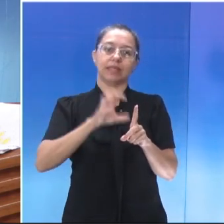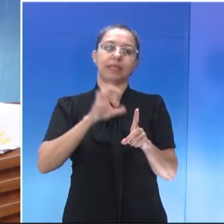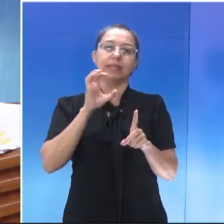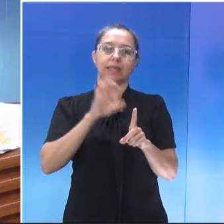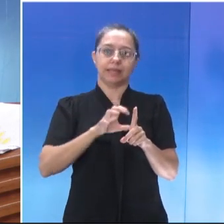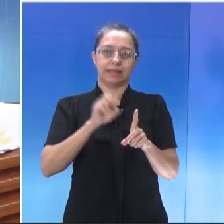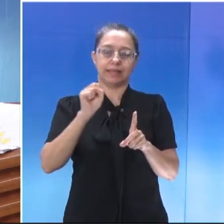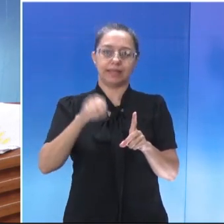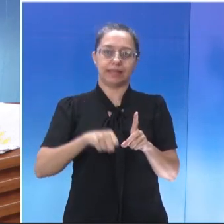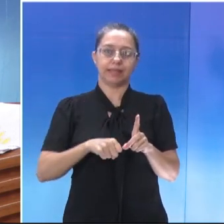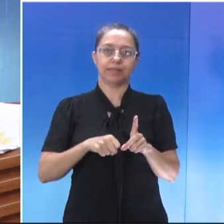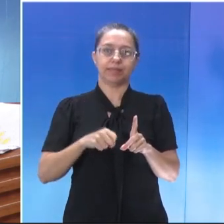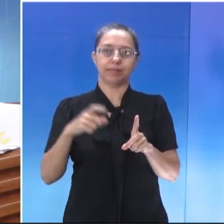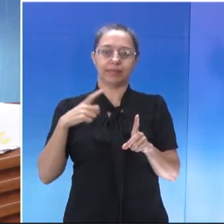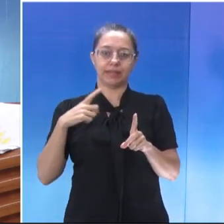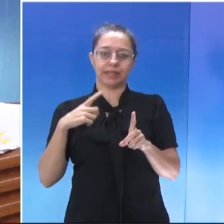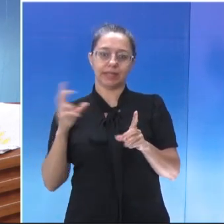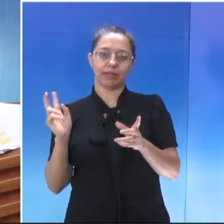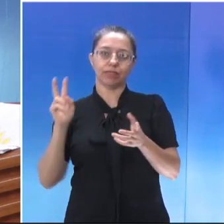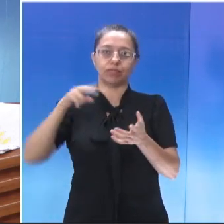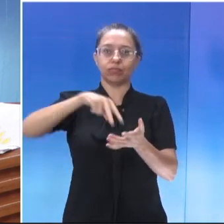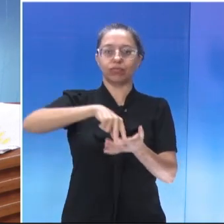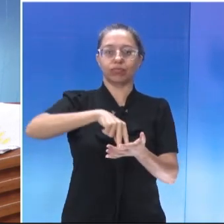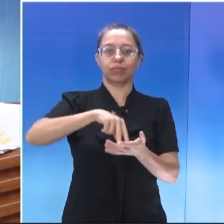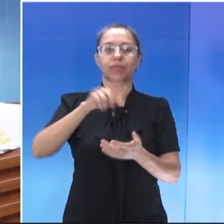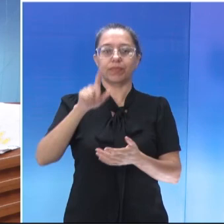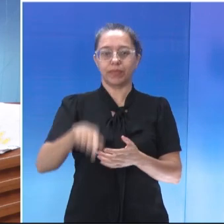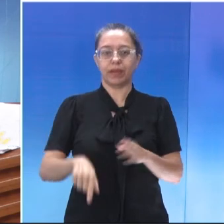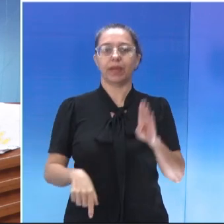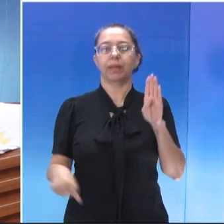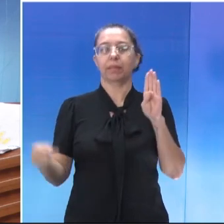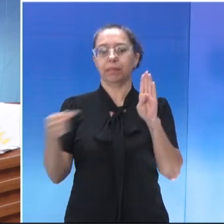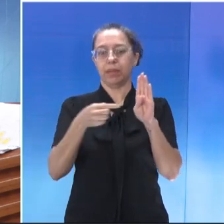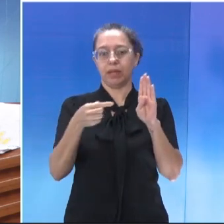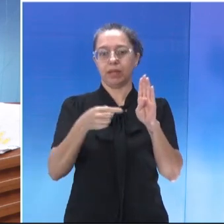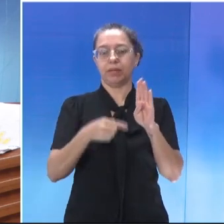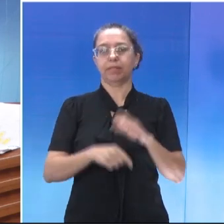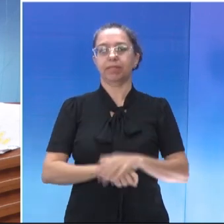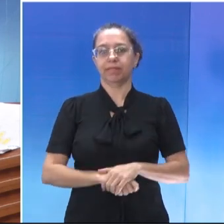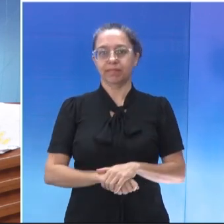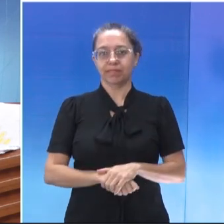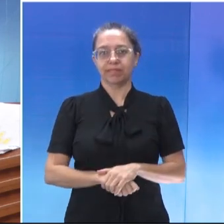é a presença de ação antrópica. Resposta certa, letra B, de